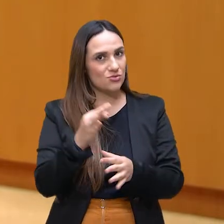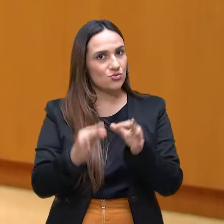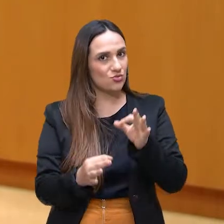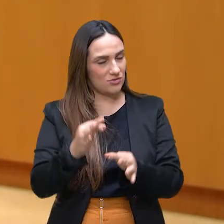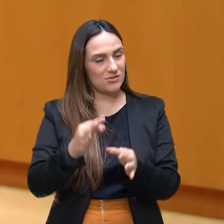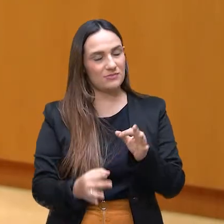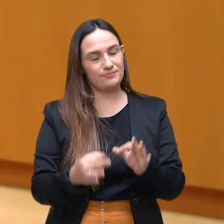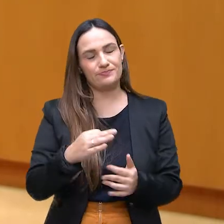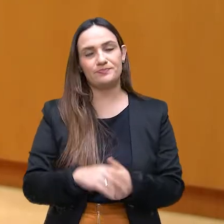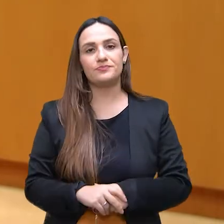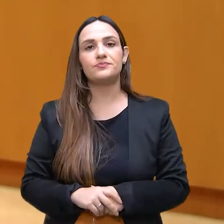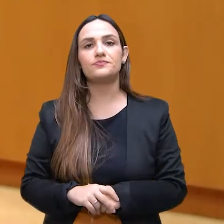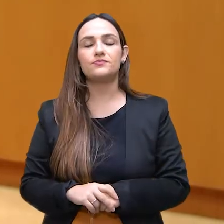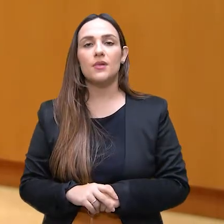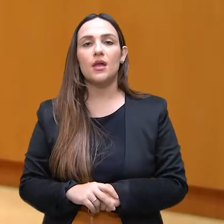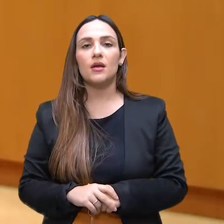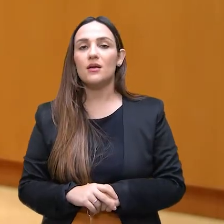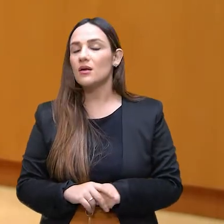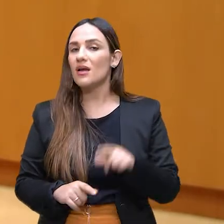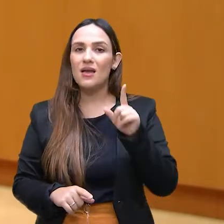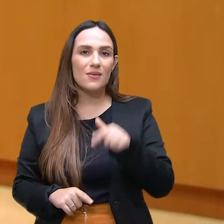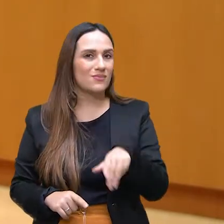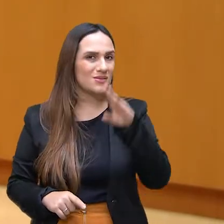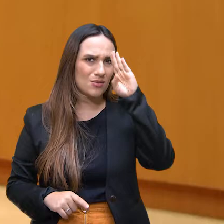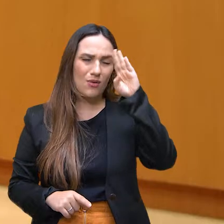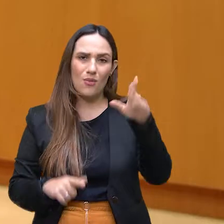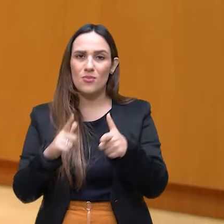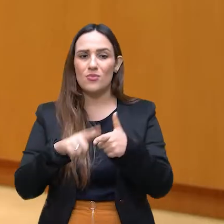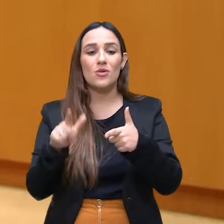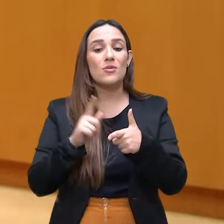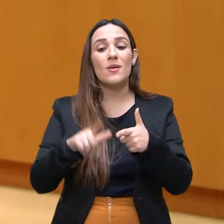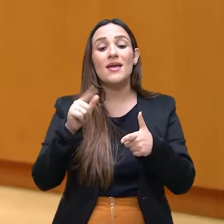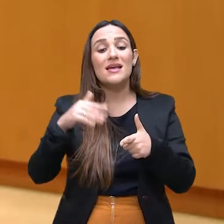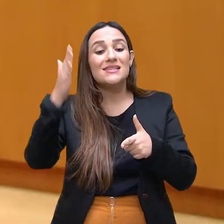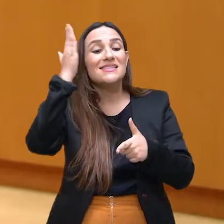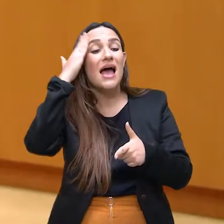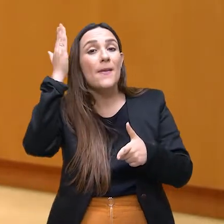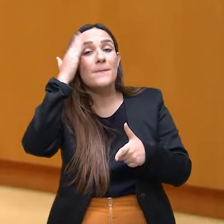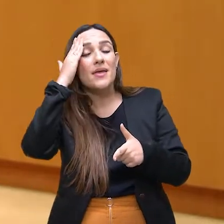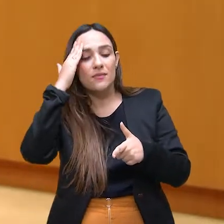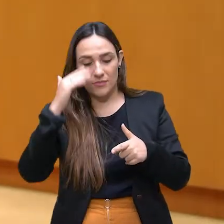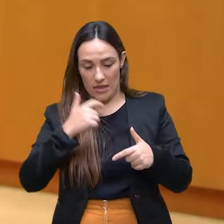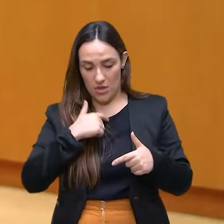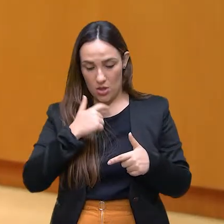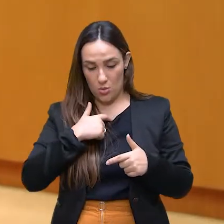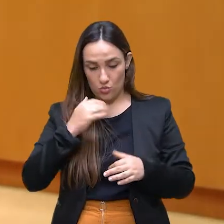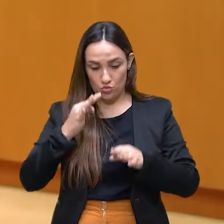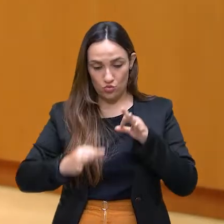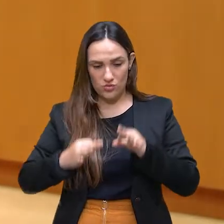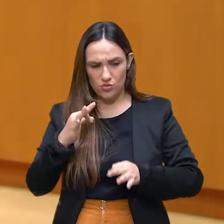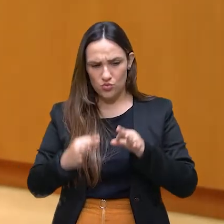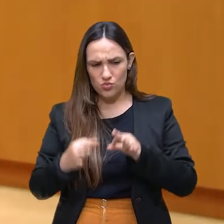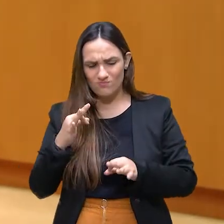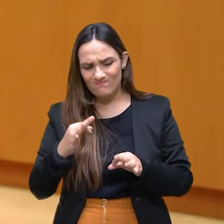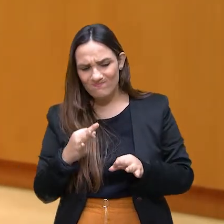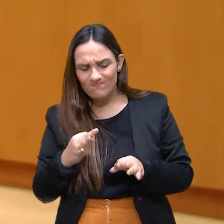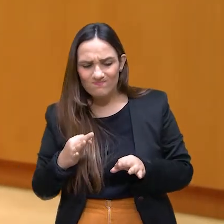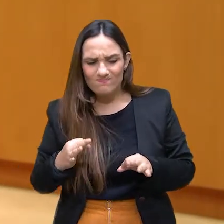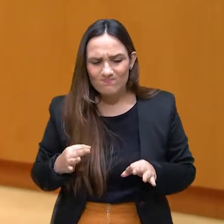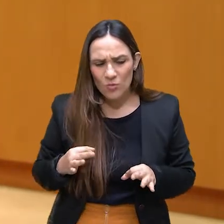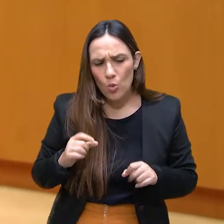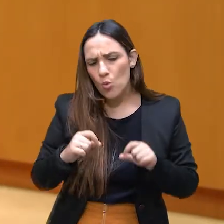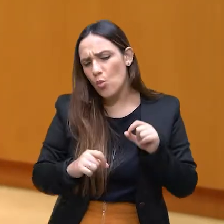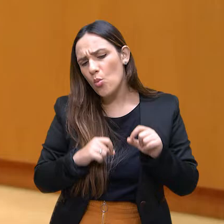A maior questão ou o maior problema estava na identificação pelo magistrado daquilo que